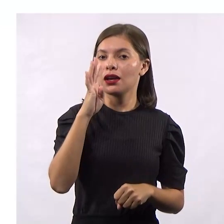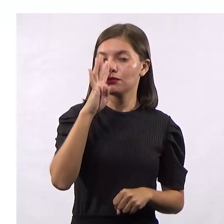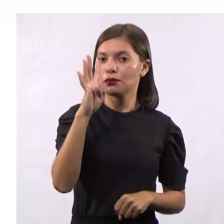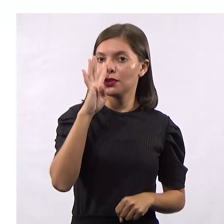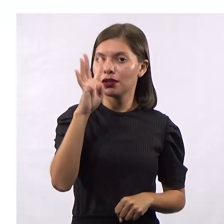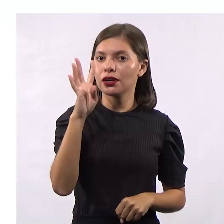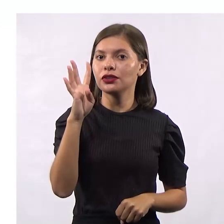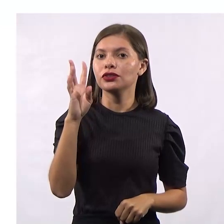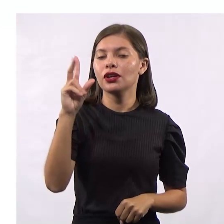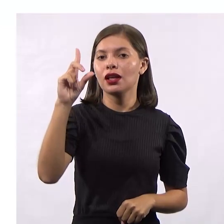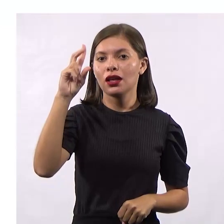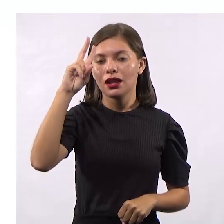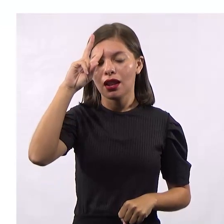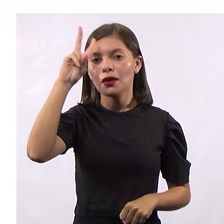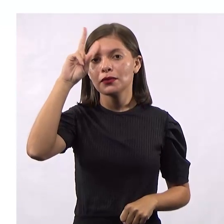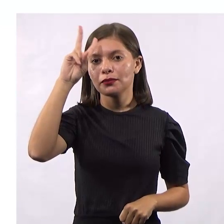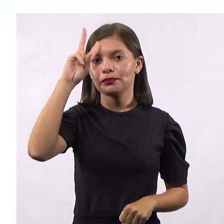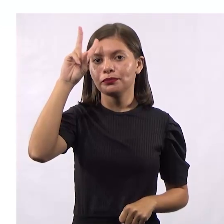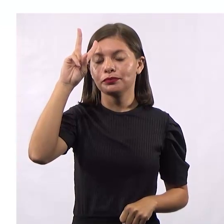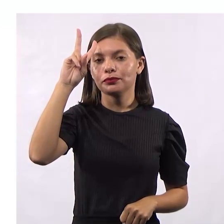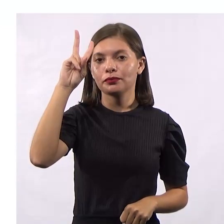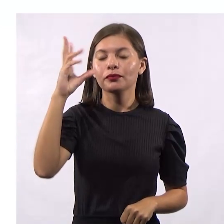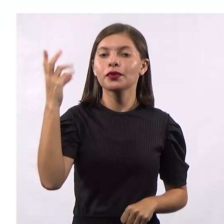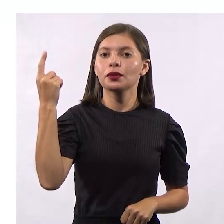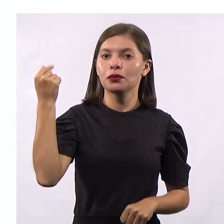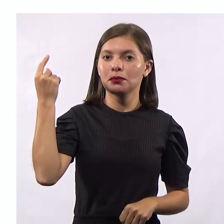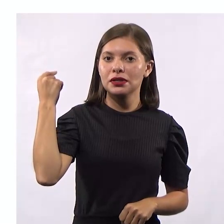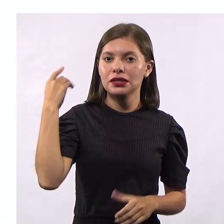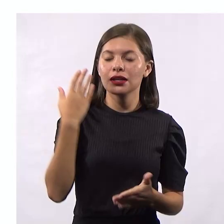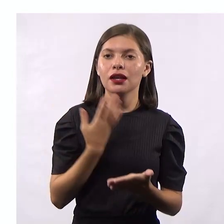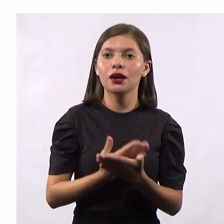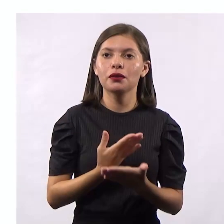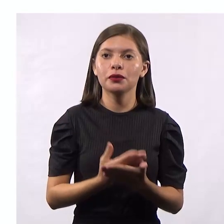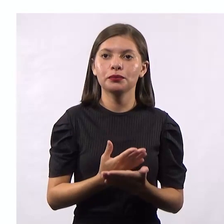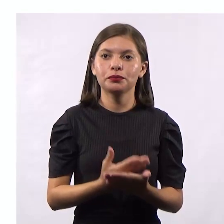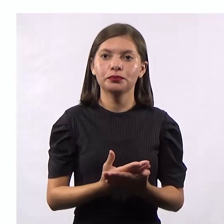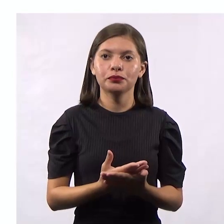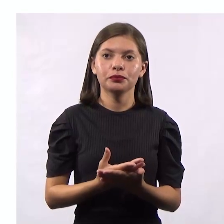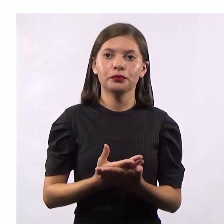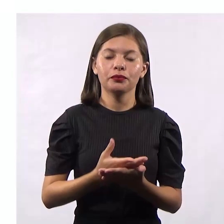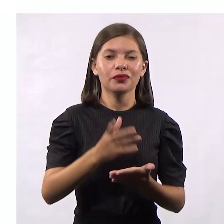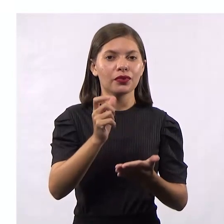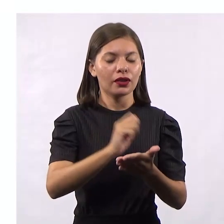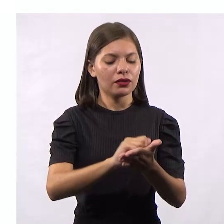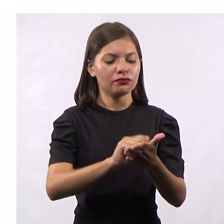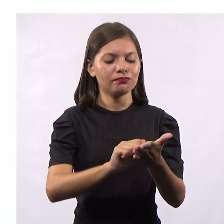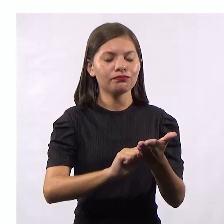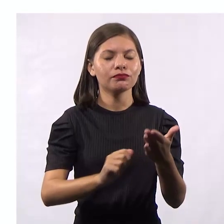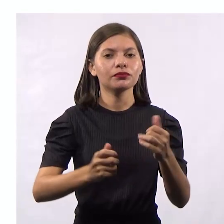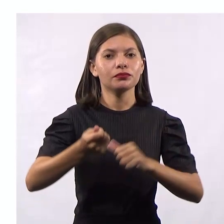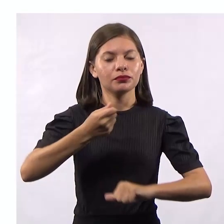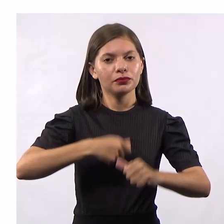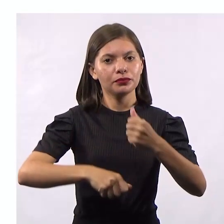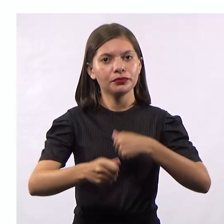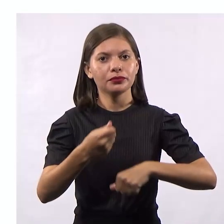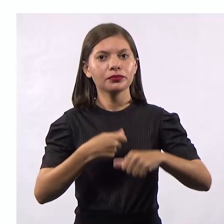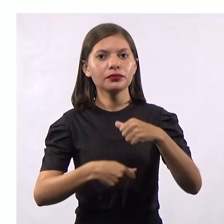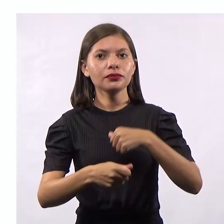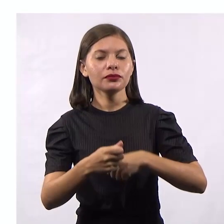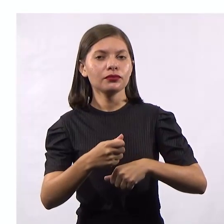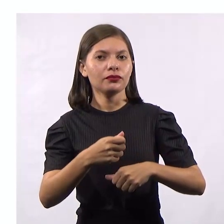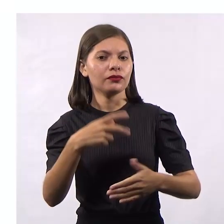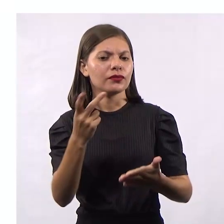exorbitante? Então, pode ser um ato unilateral e escrito da administração, é lógico, exceto no caso